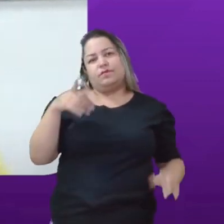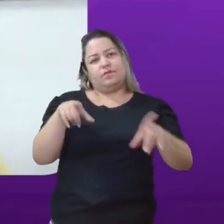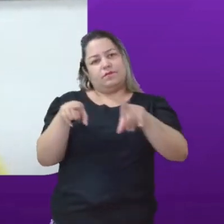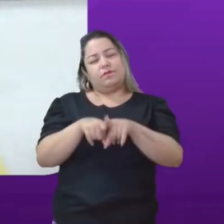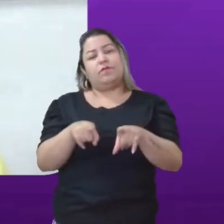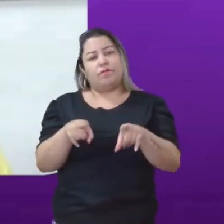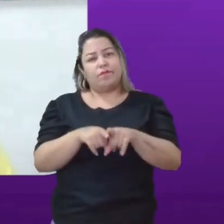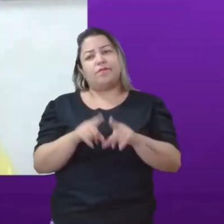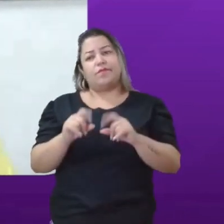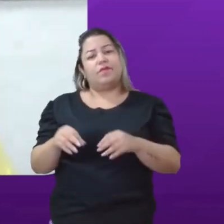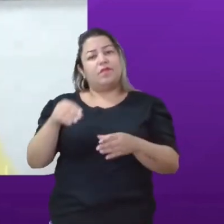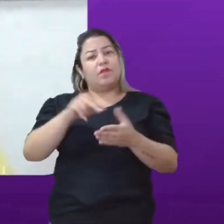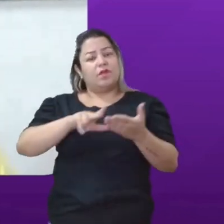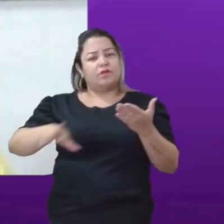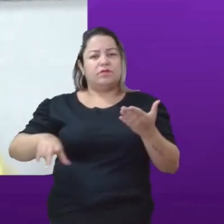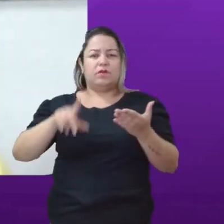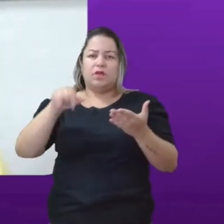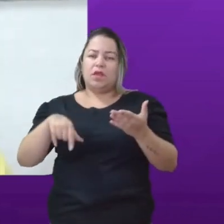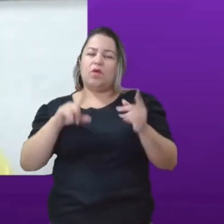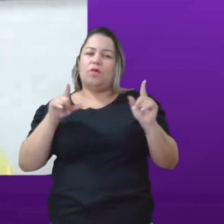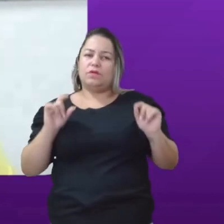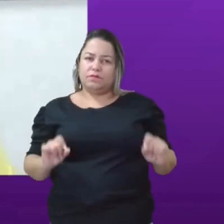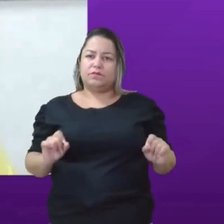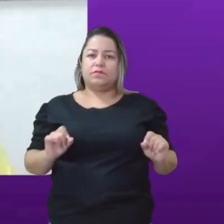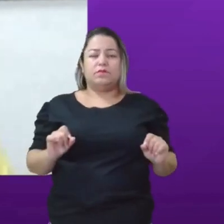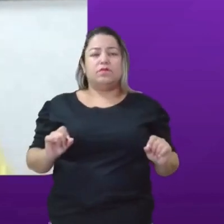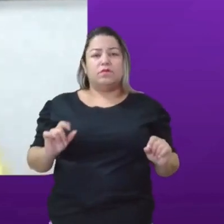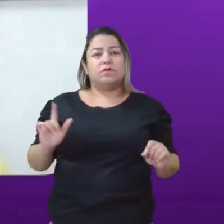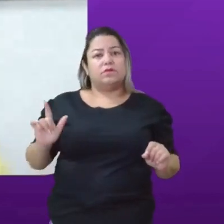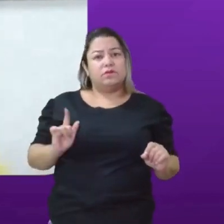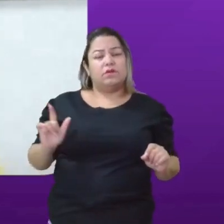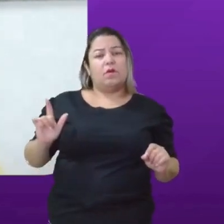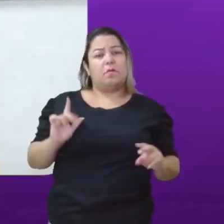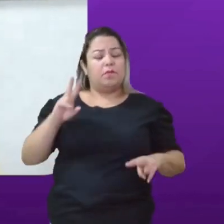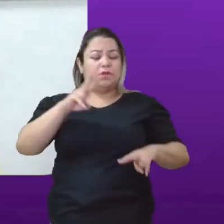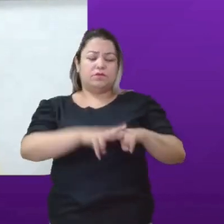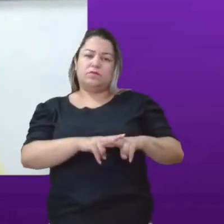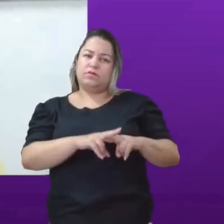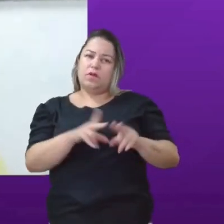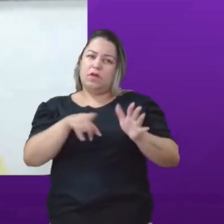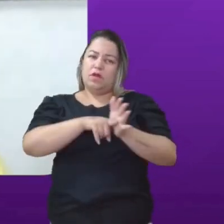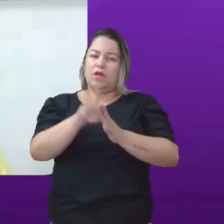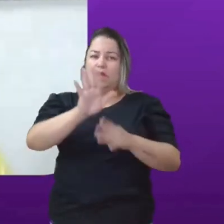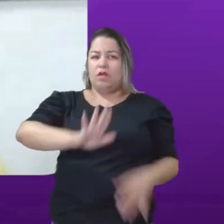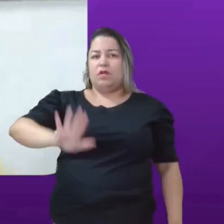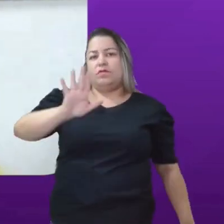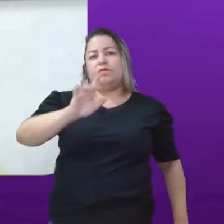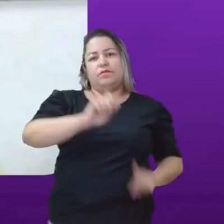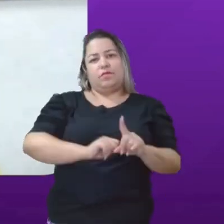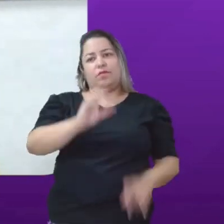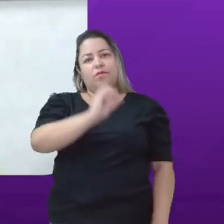cautelares, dentre elas aqui o destaque para o descontingenciamento do Fundo Penitenciário Nacional. Em outubro